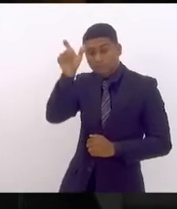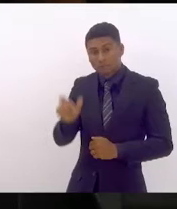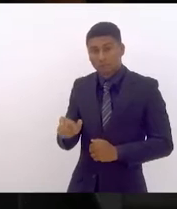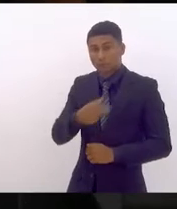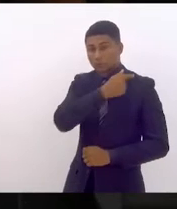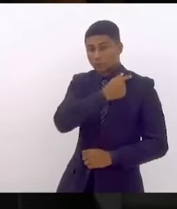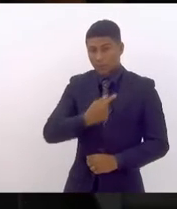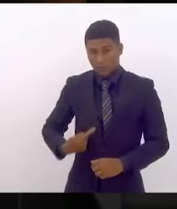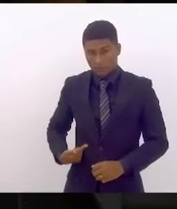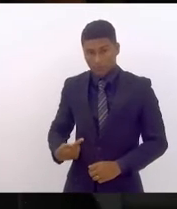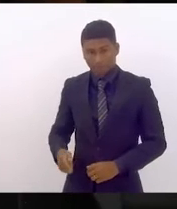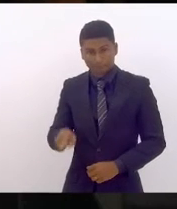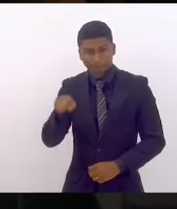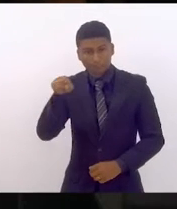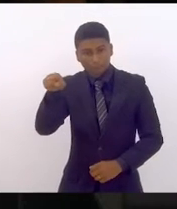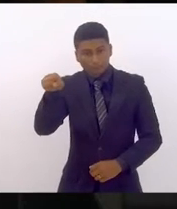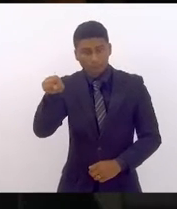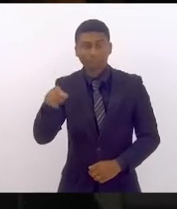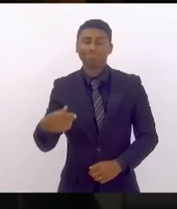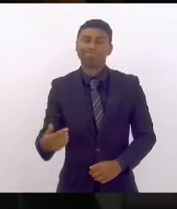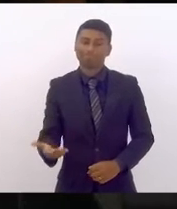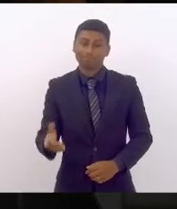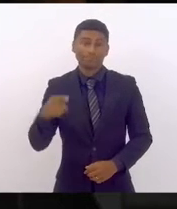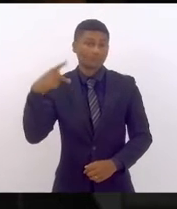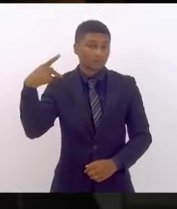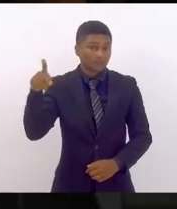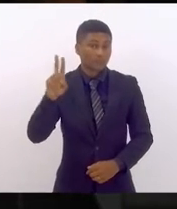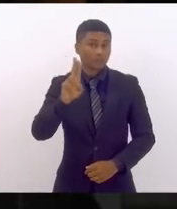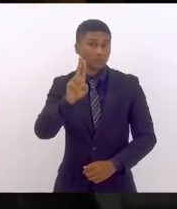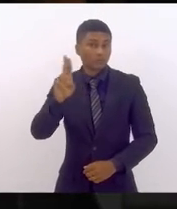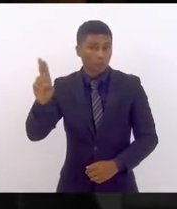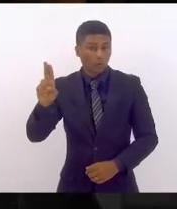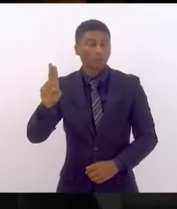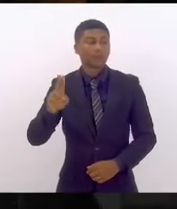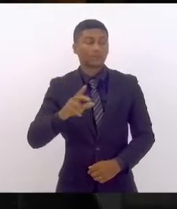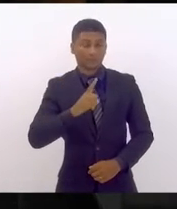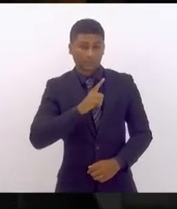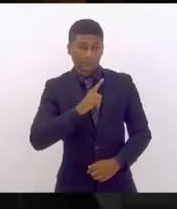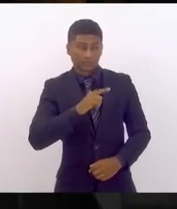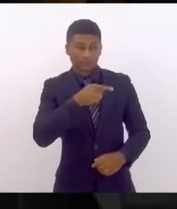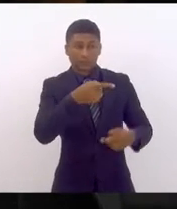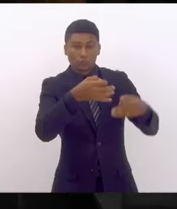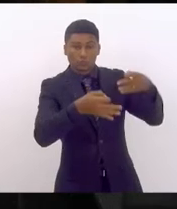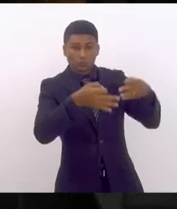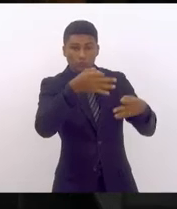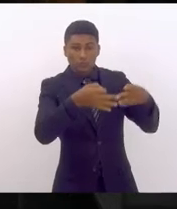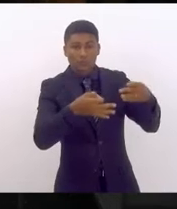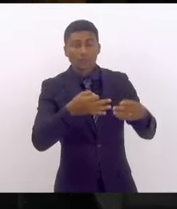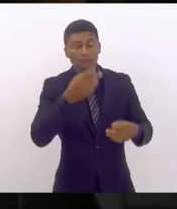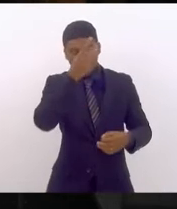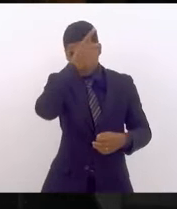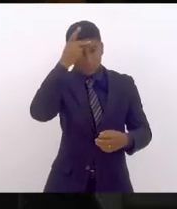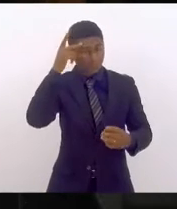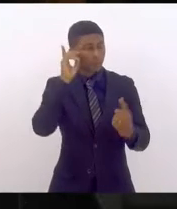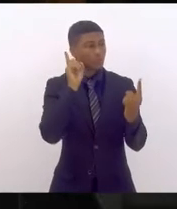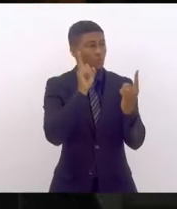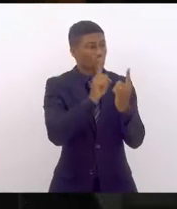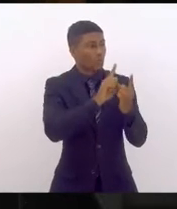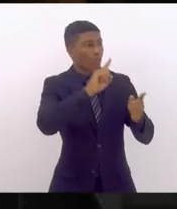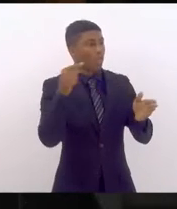citado em Nova delação e justiça envia caso ao STJ